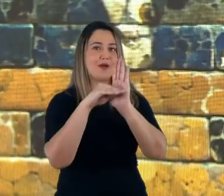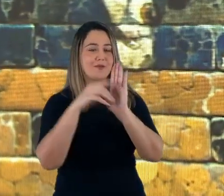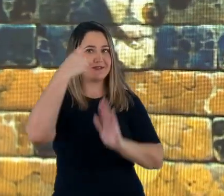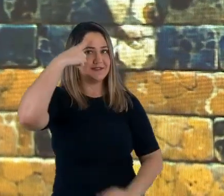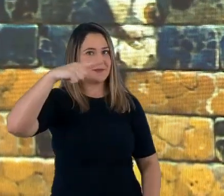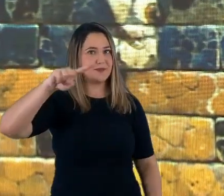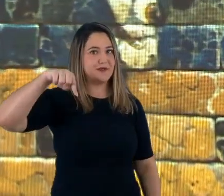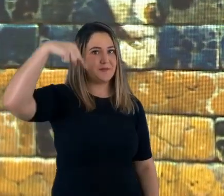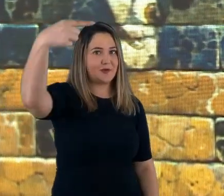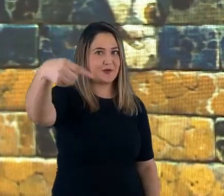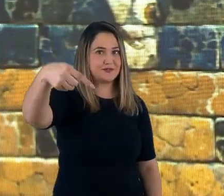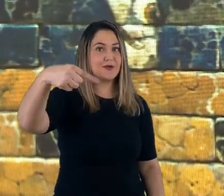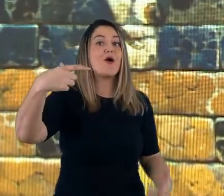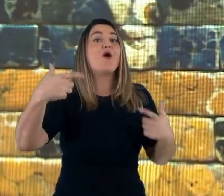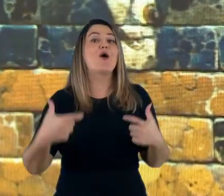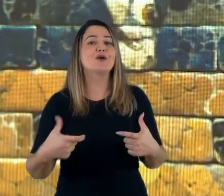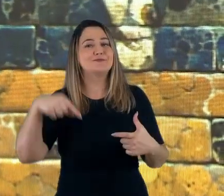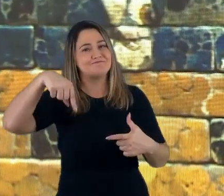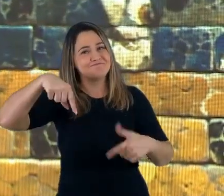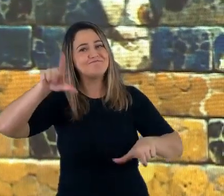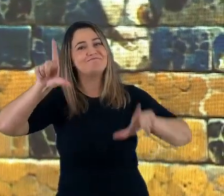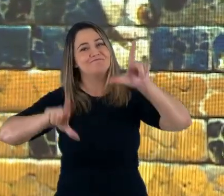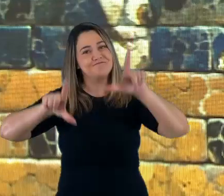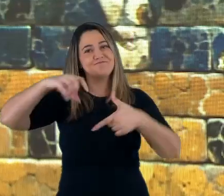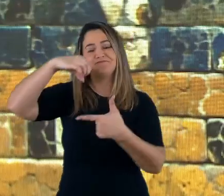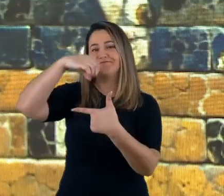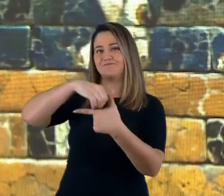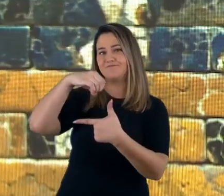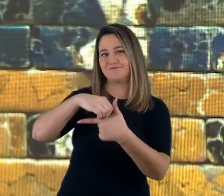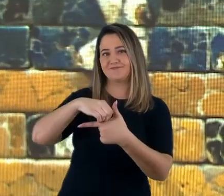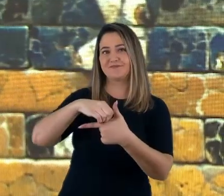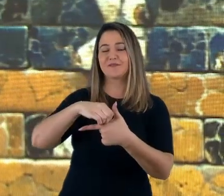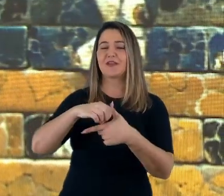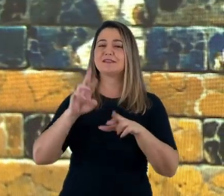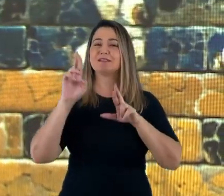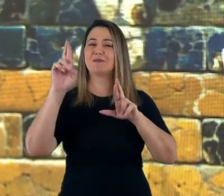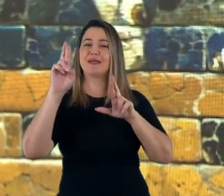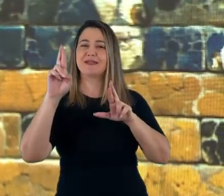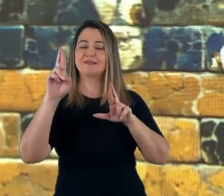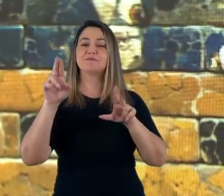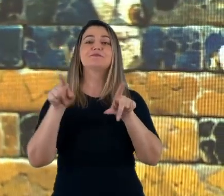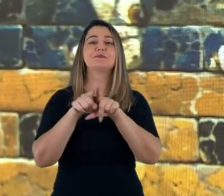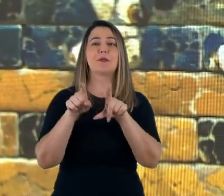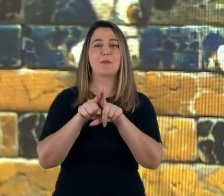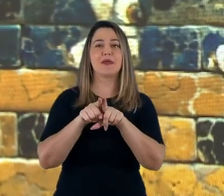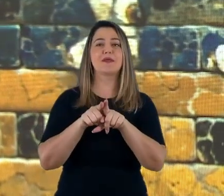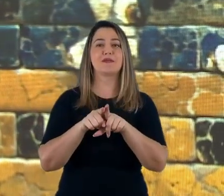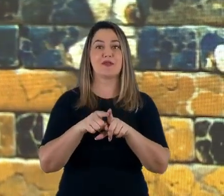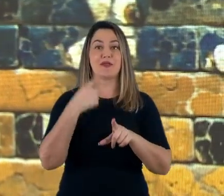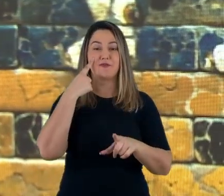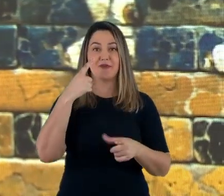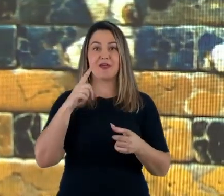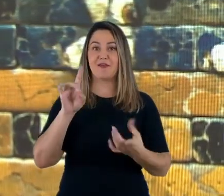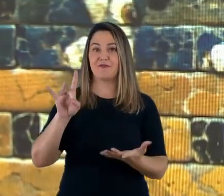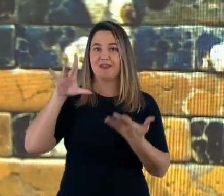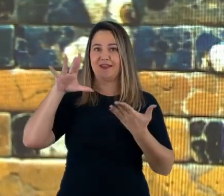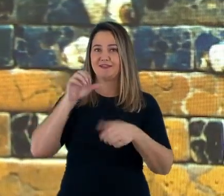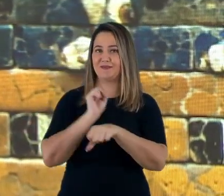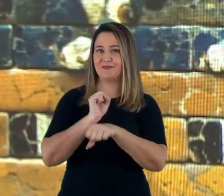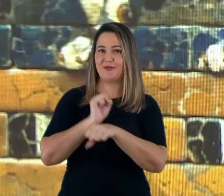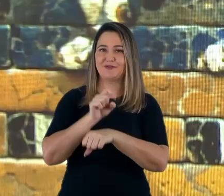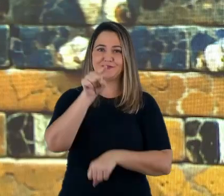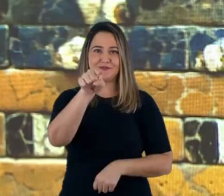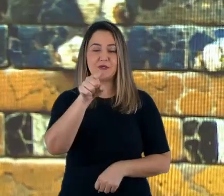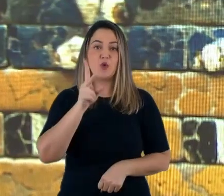sabe onde? Aqui na TV Novo Tempo, o canal da esperança, o canal do Evidências. Eu aguardo você e vamos